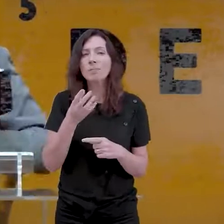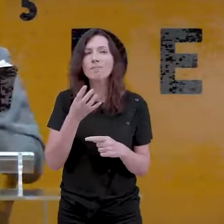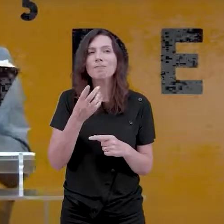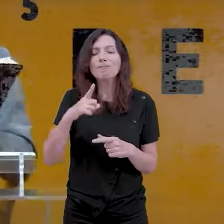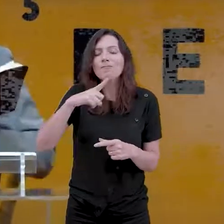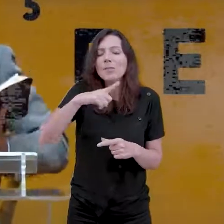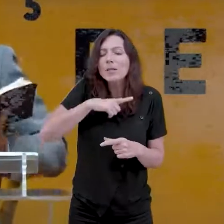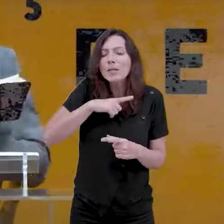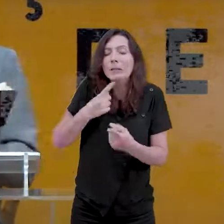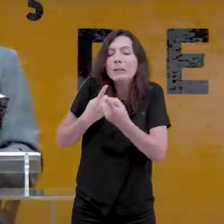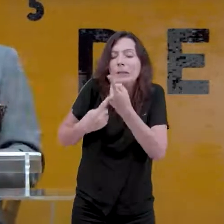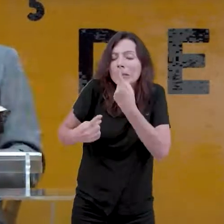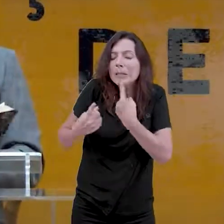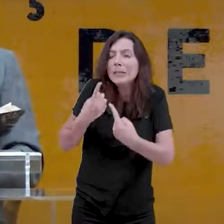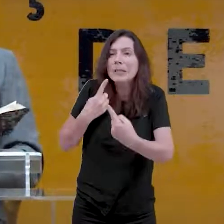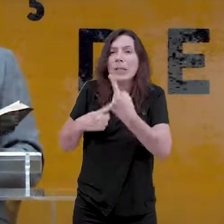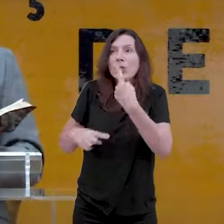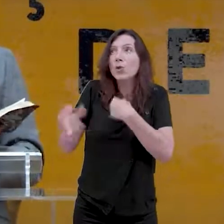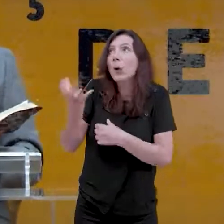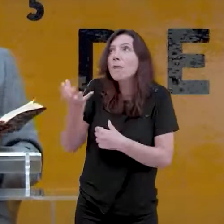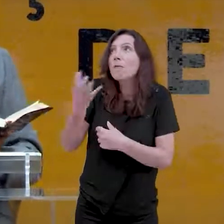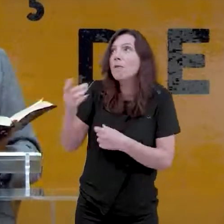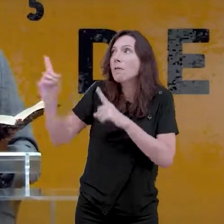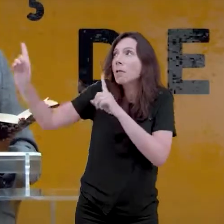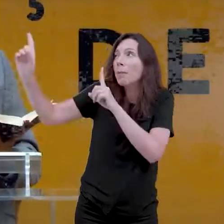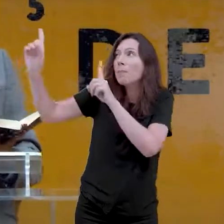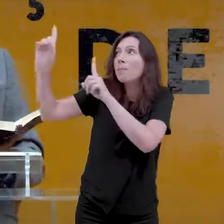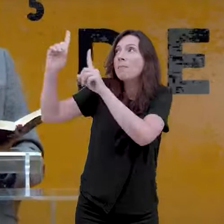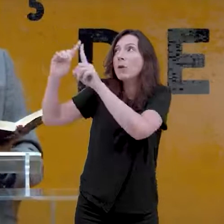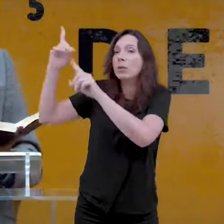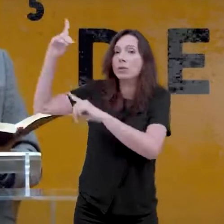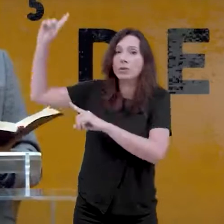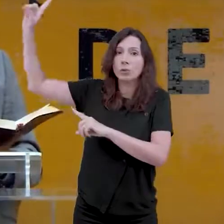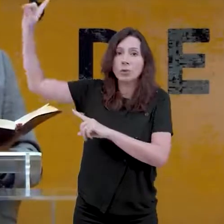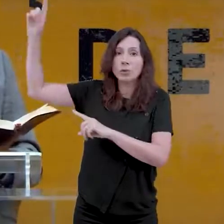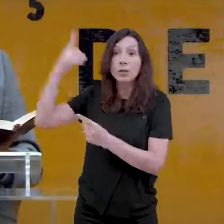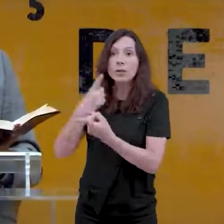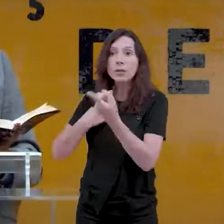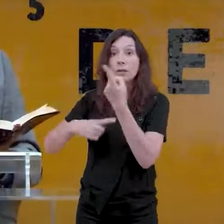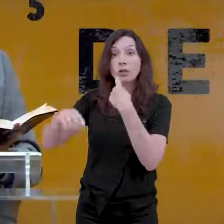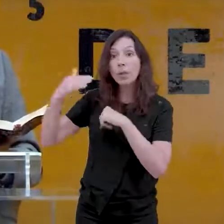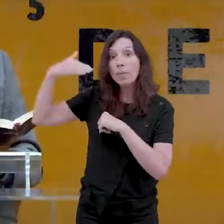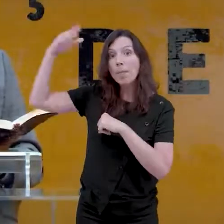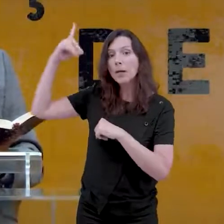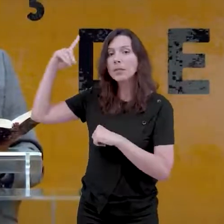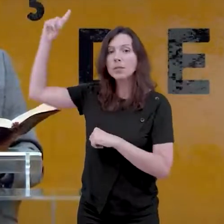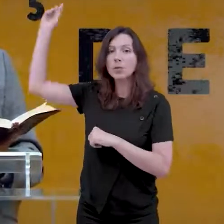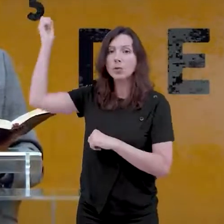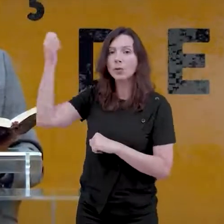do seu corpo inteiro clamar por ele, e você desejá-lo mais do que as melhores e maiores